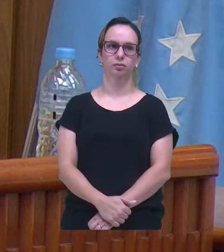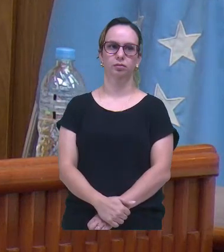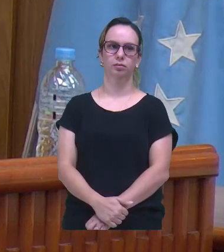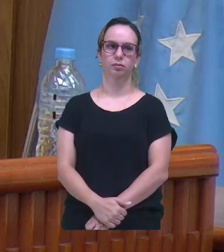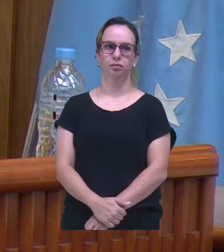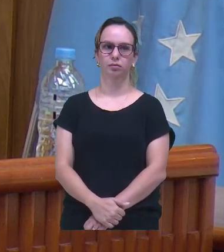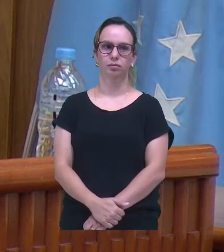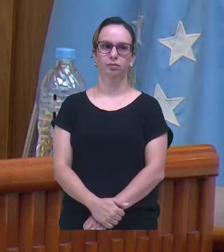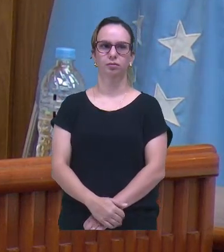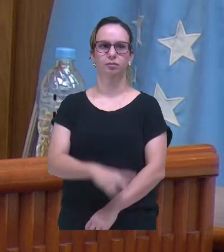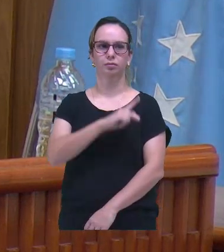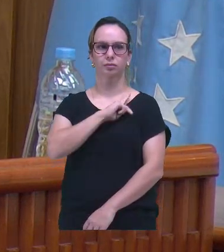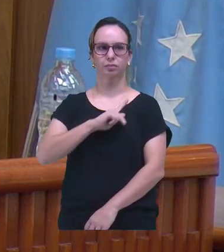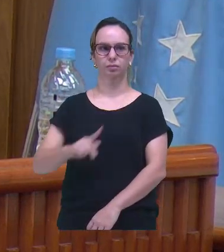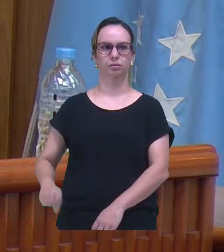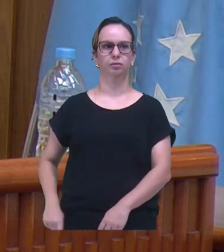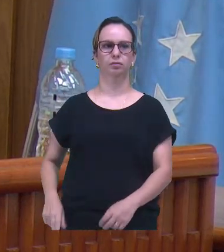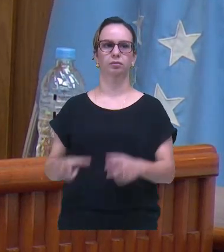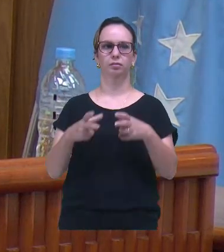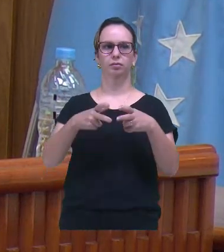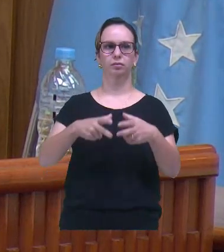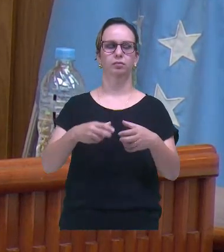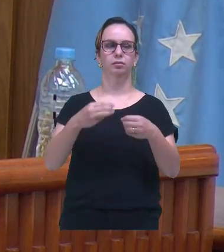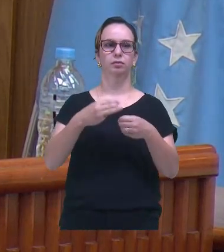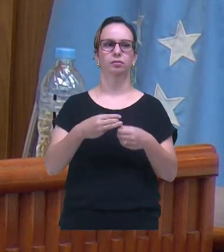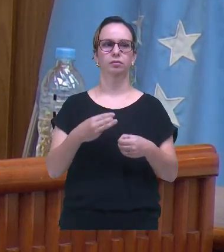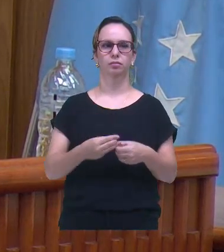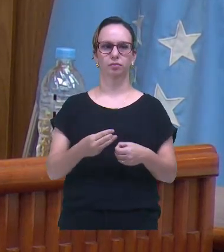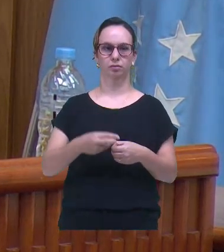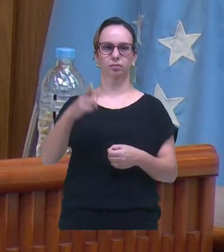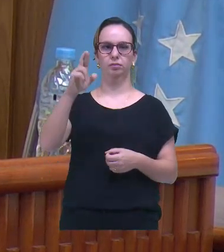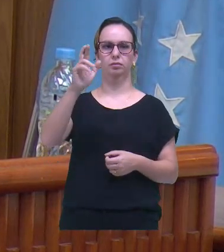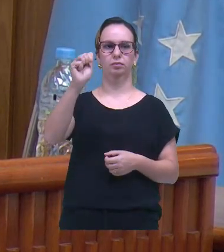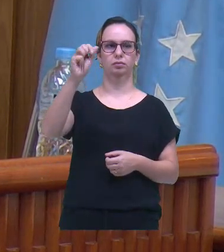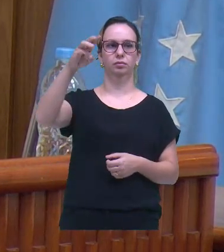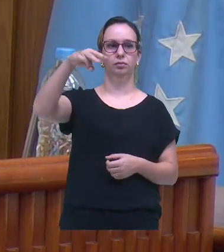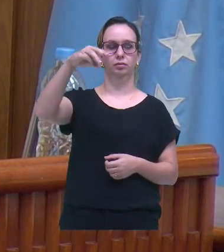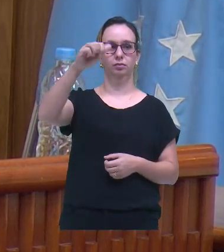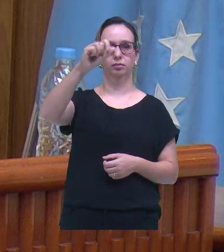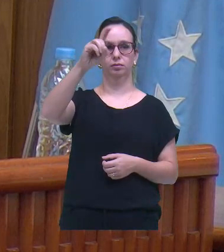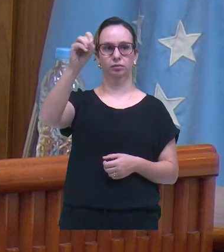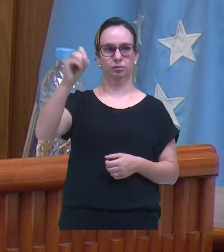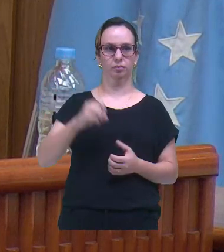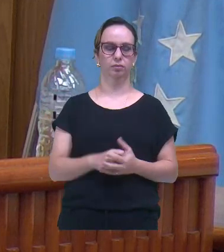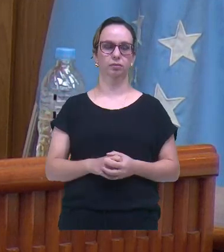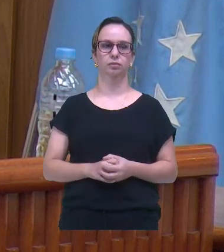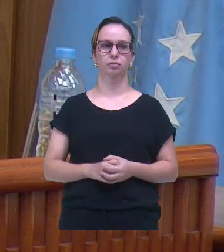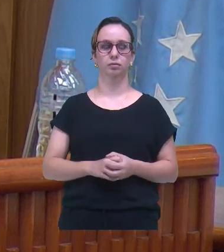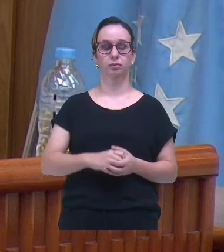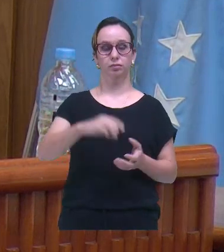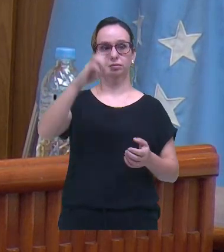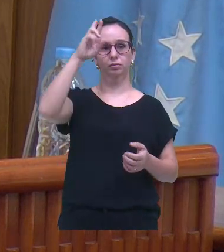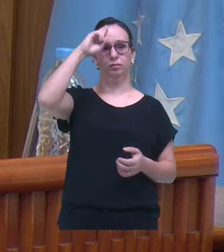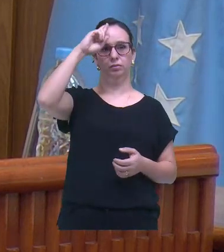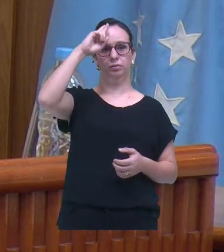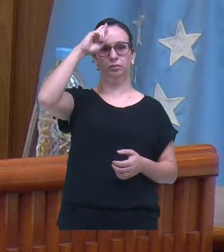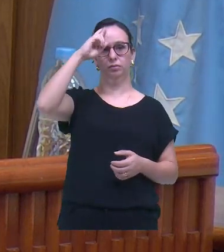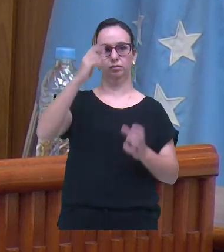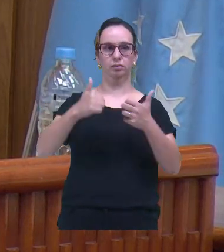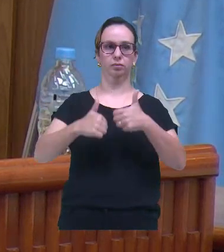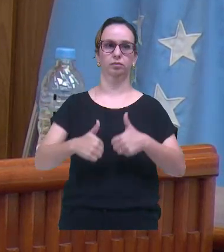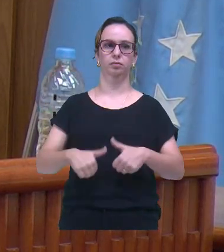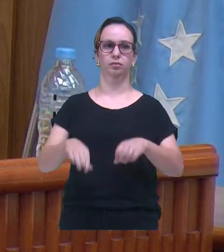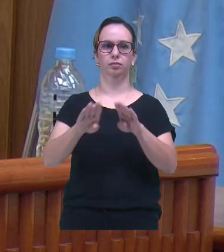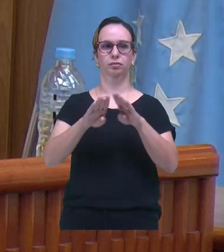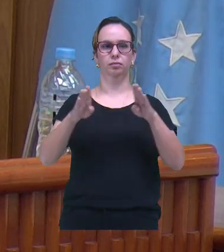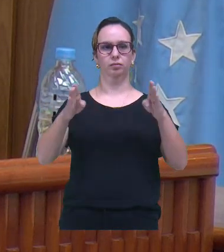Excelentíssimo presidente da Câmara Municipal, Luiz Antônio Ramão, autoridades que compõem a mesa, senhores